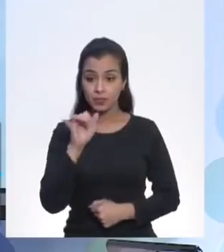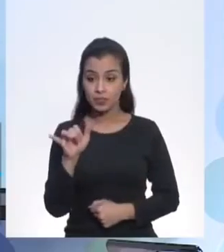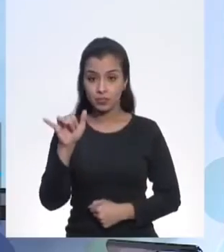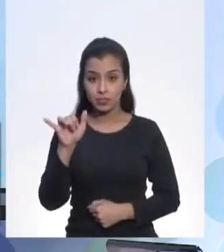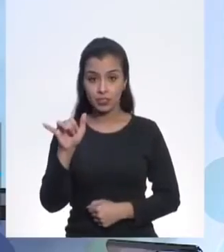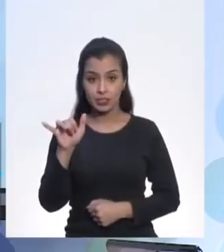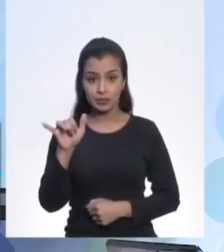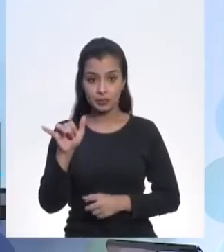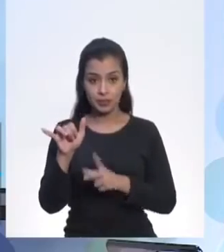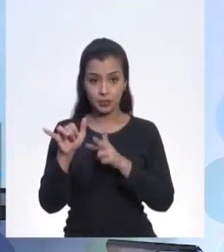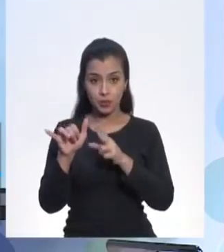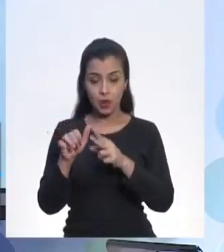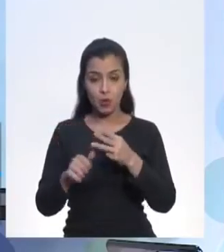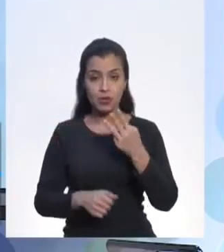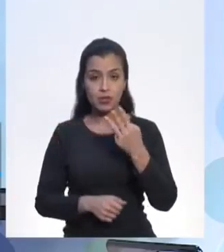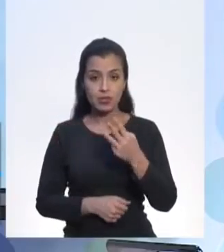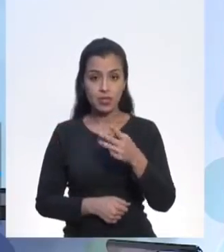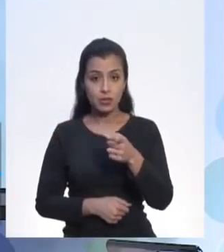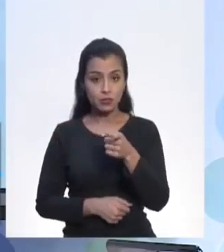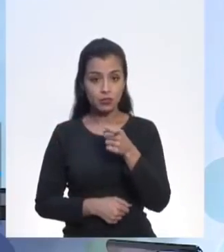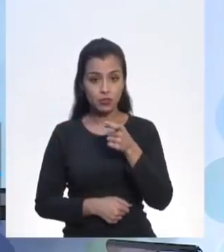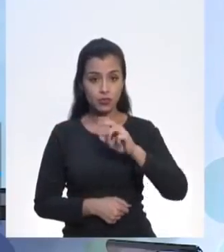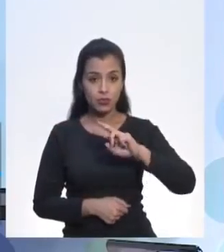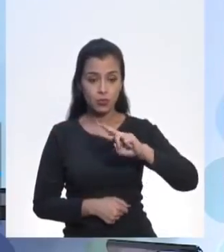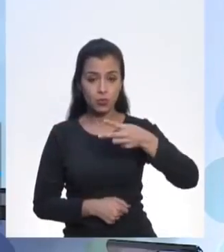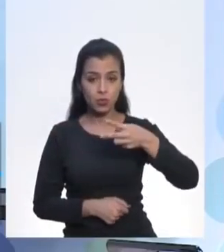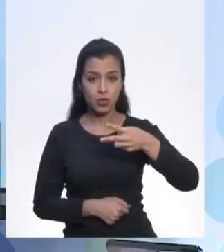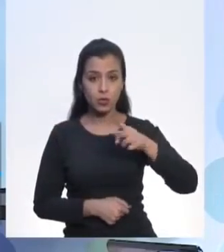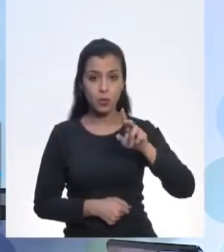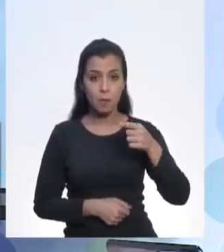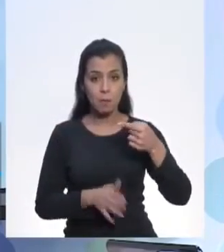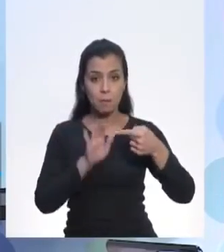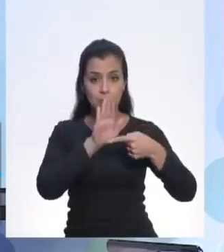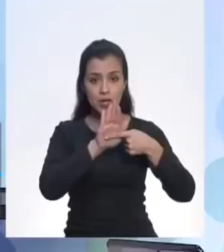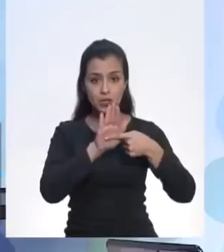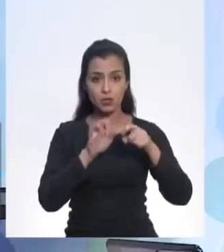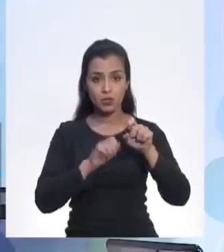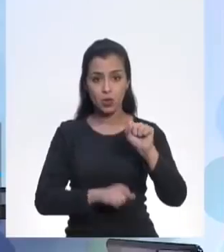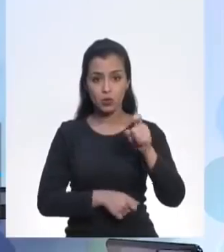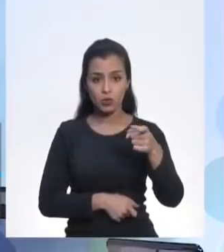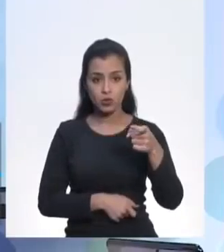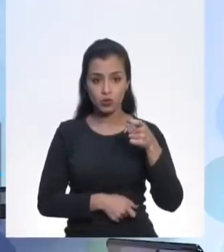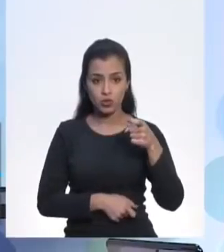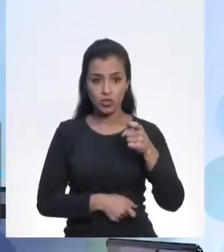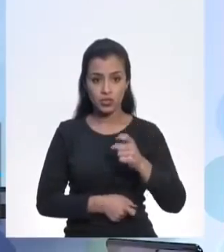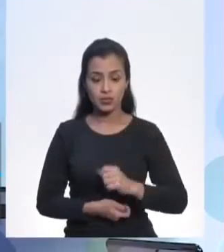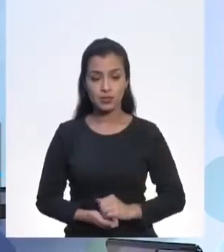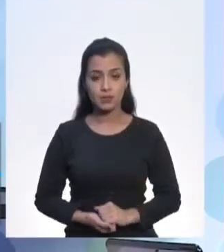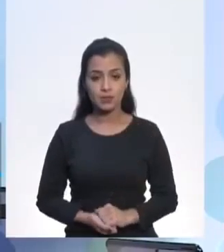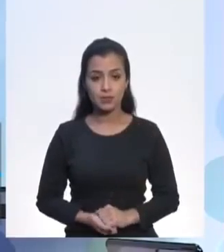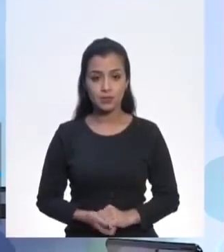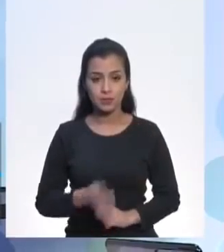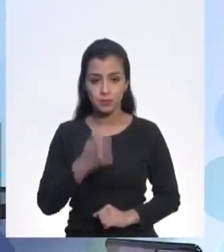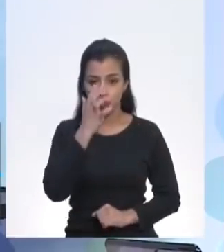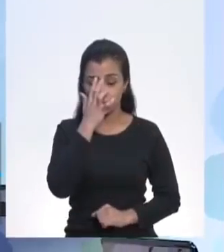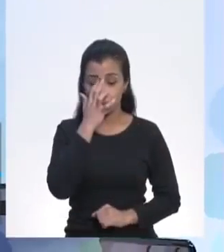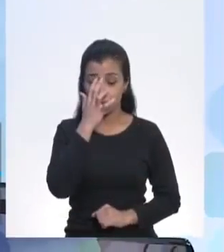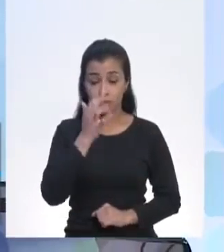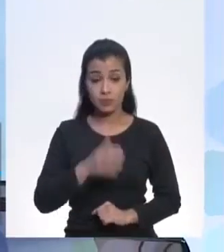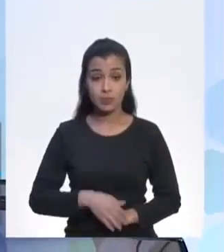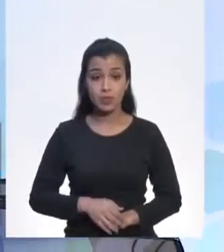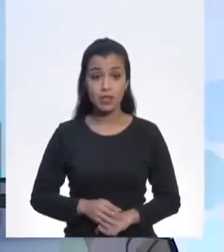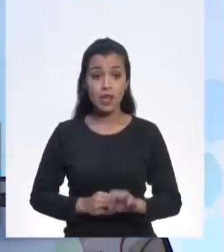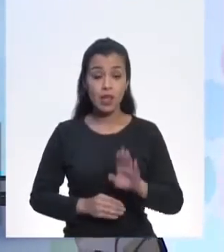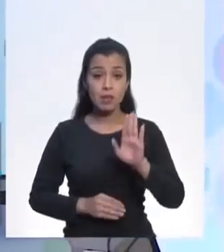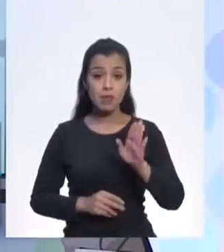menos 8x. Então, o A é quem acompanha x², portanto, é o número 3. O B é quem